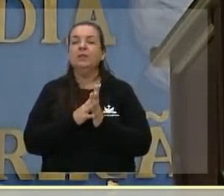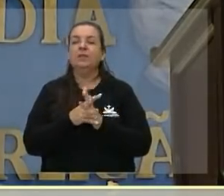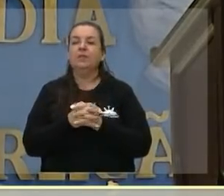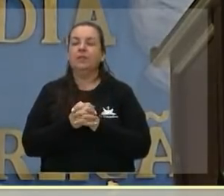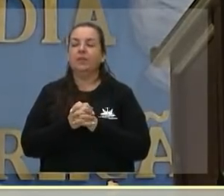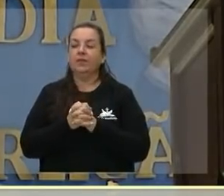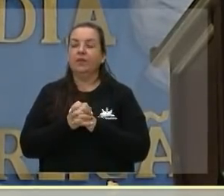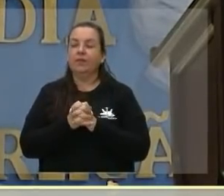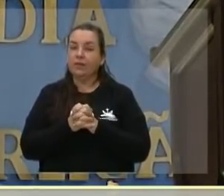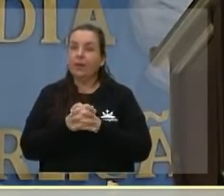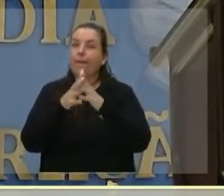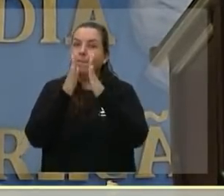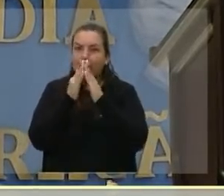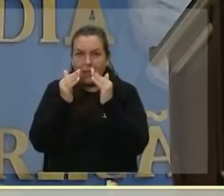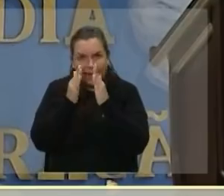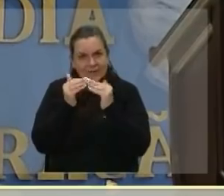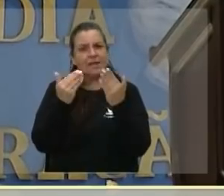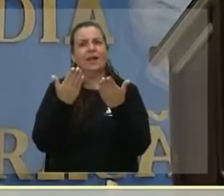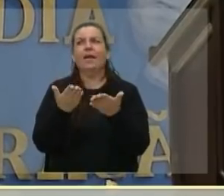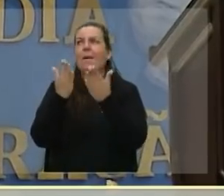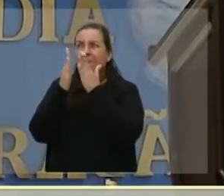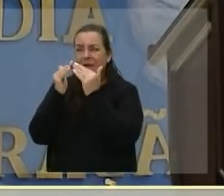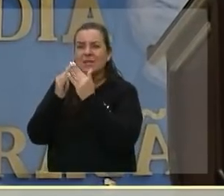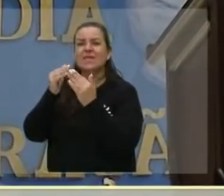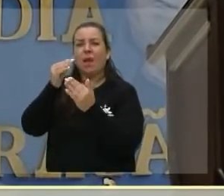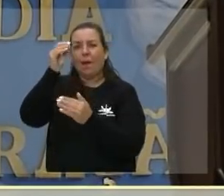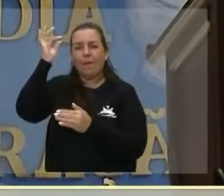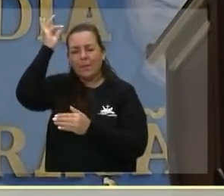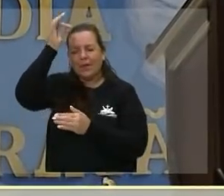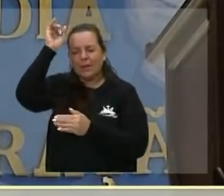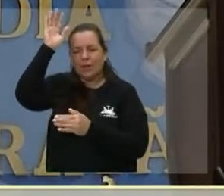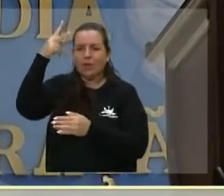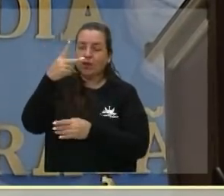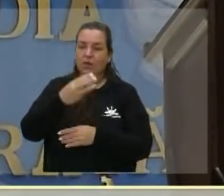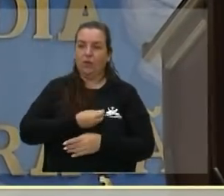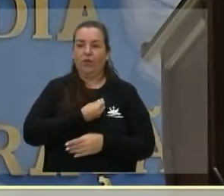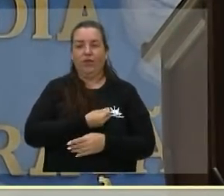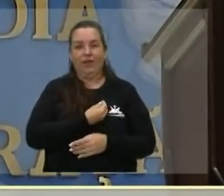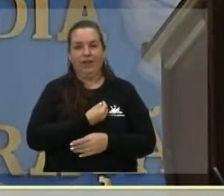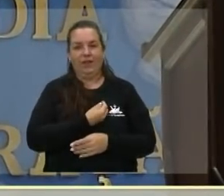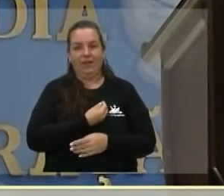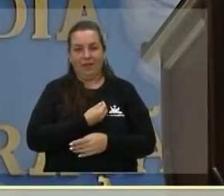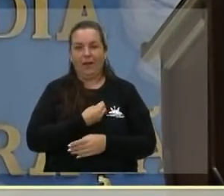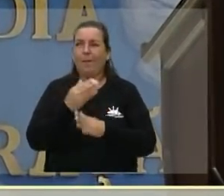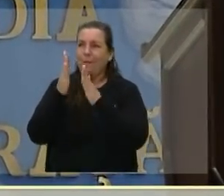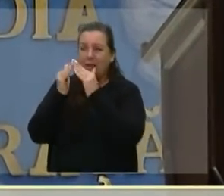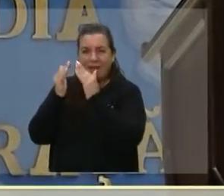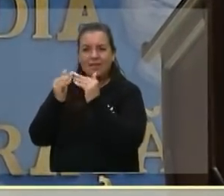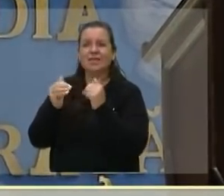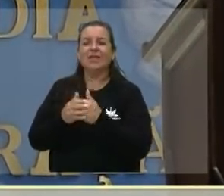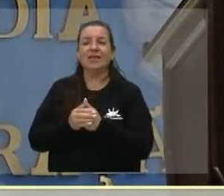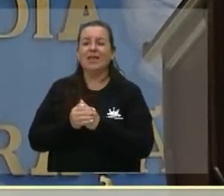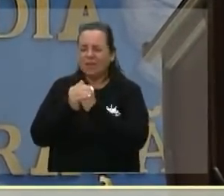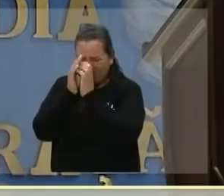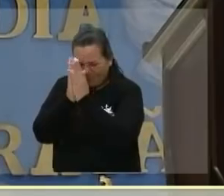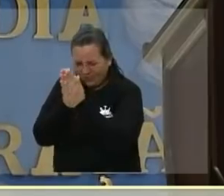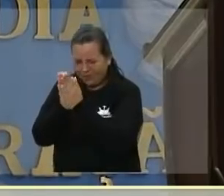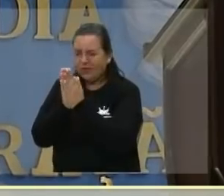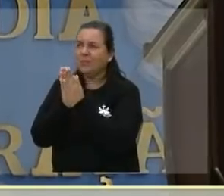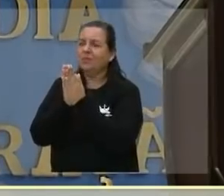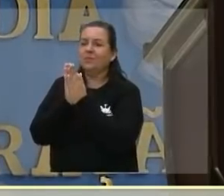ou então peça o pentecostes na tua vida peça sobre